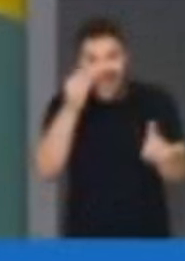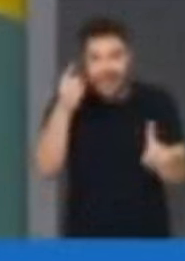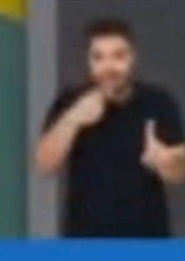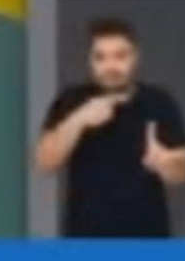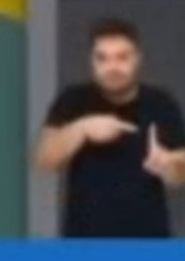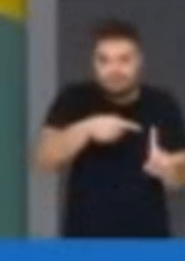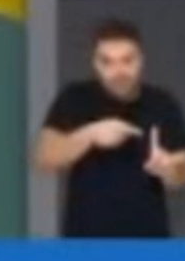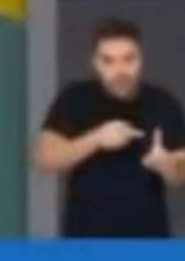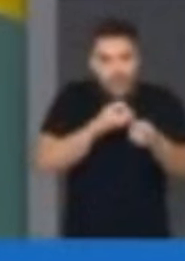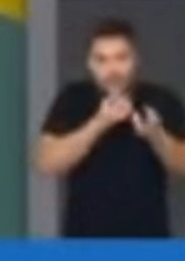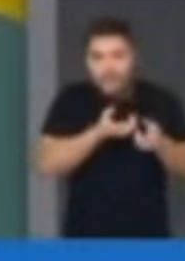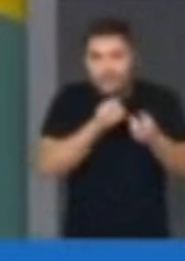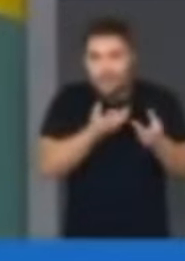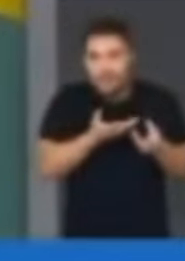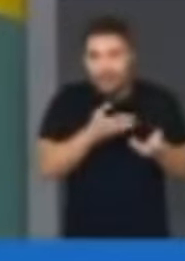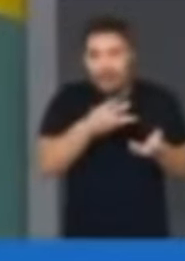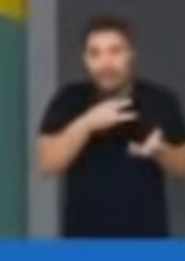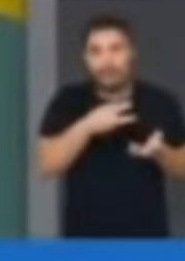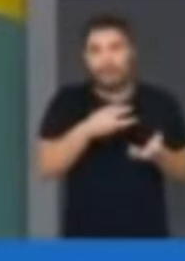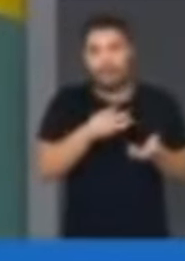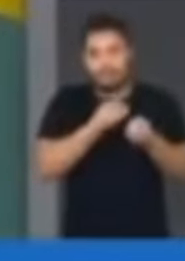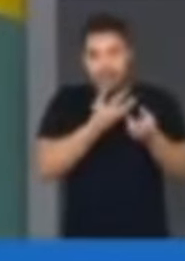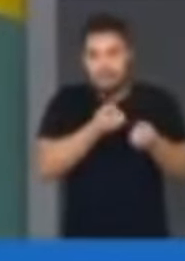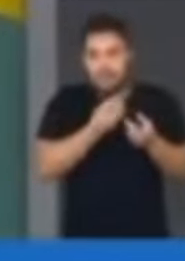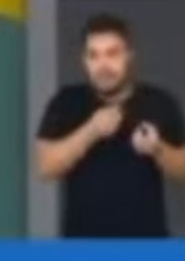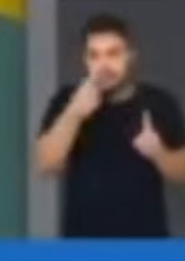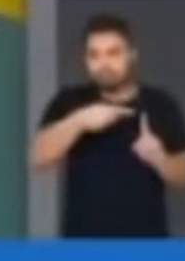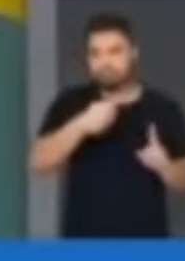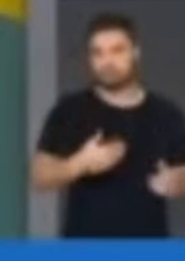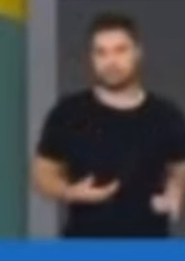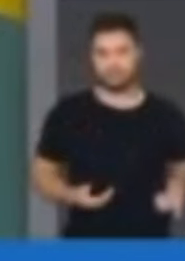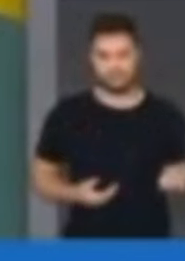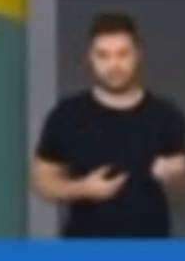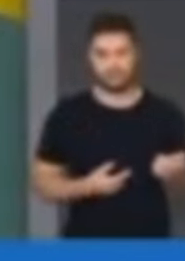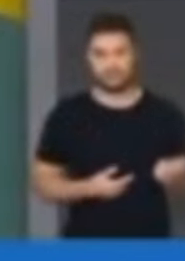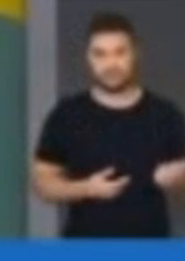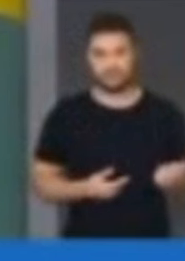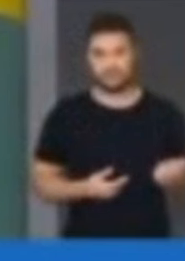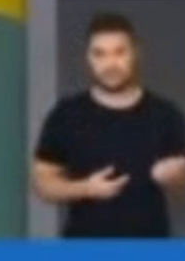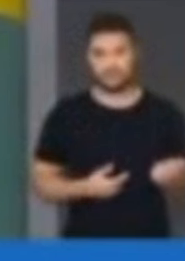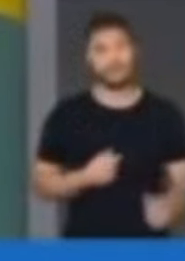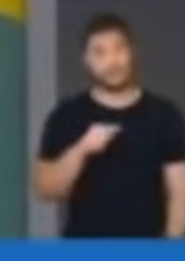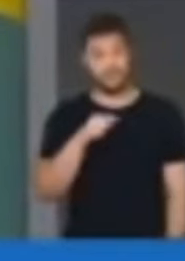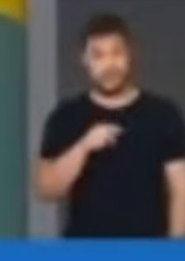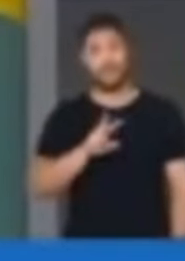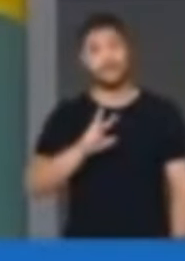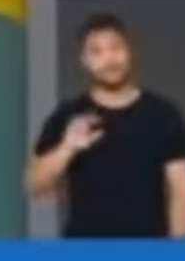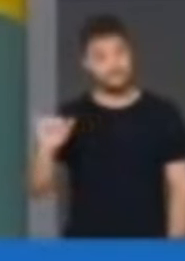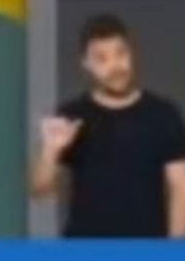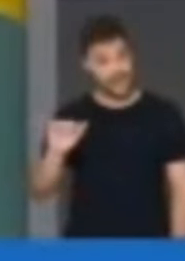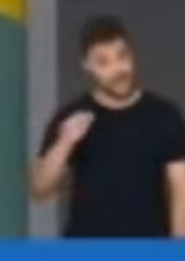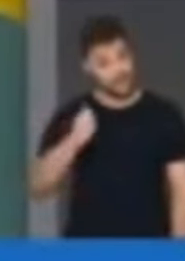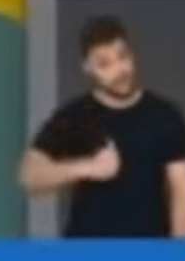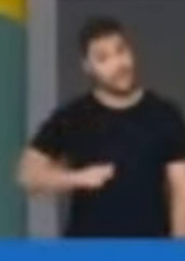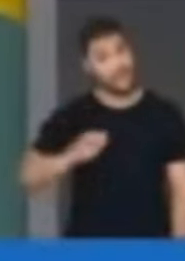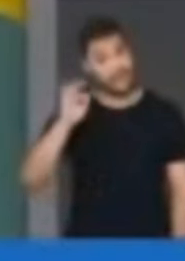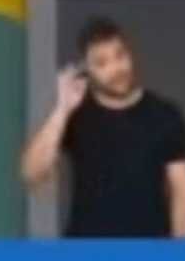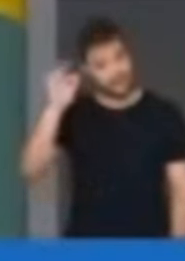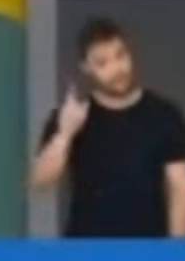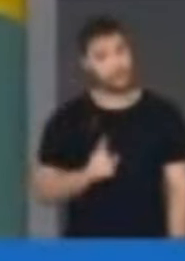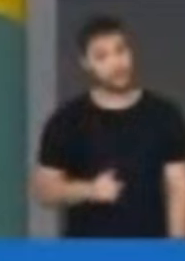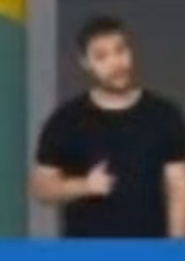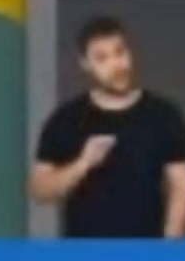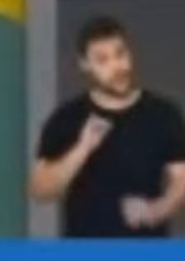a troco de tortura, uma delação falaciosa. Vai dar merda. Eu